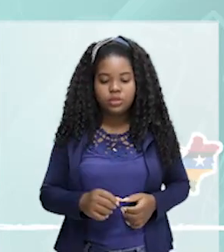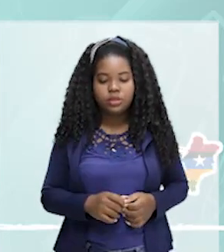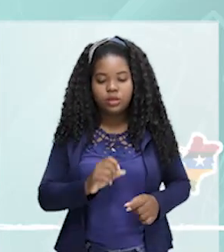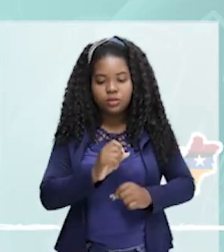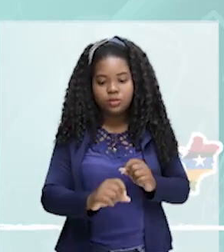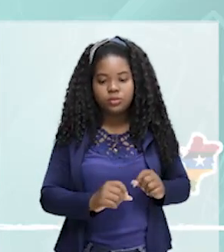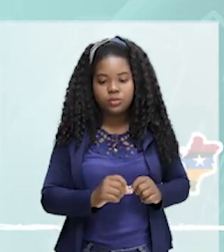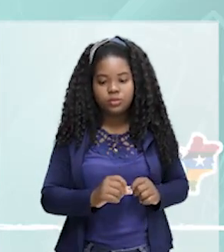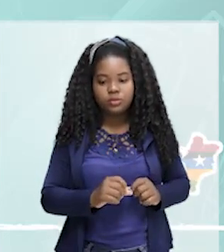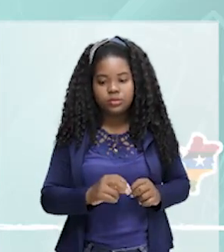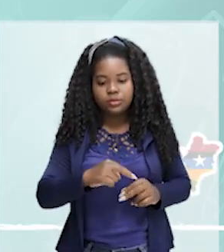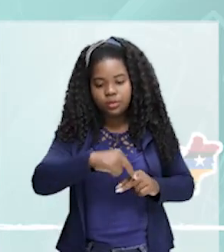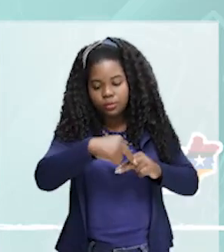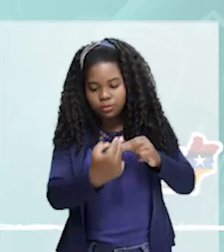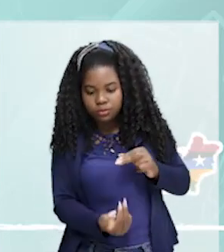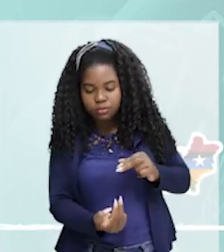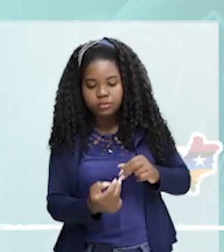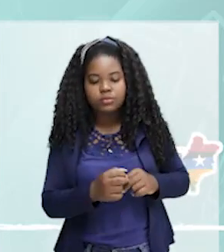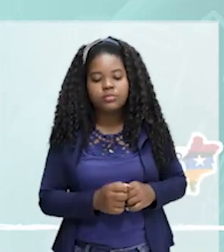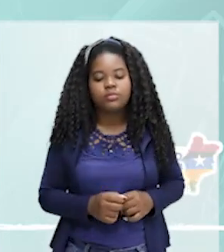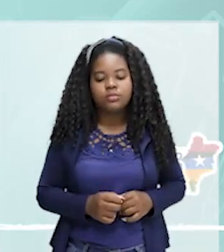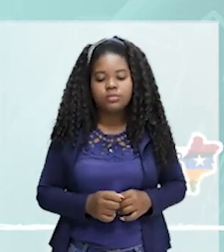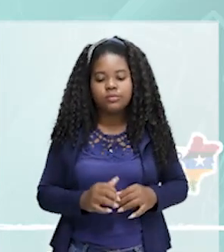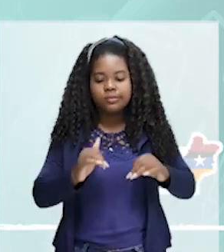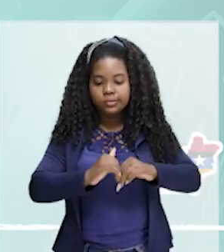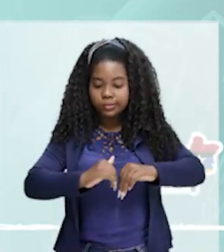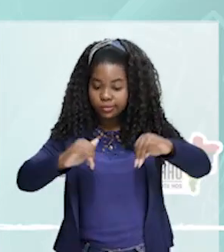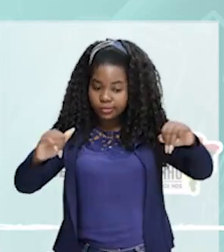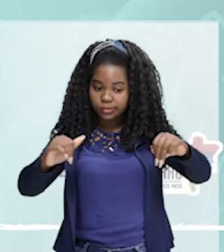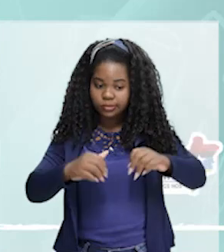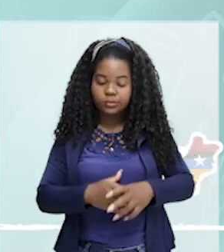cair. Fall apart, separar.